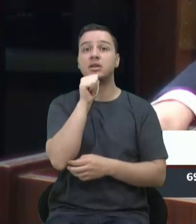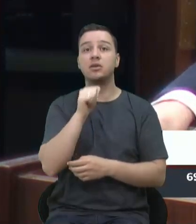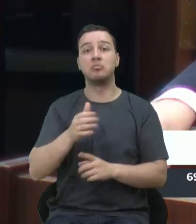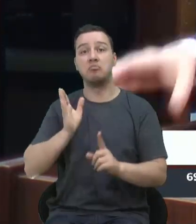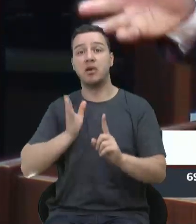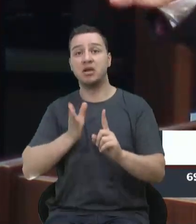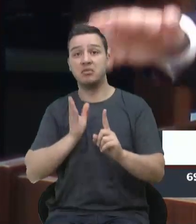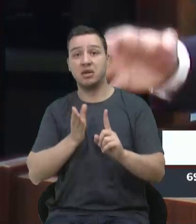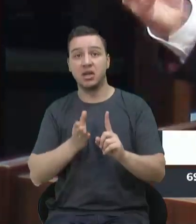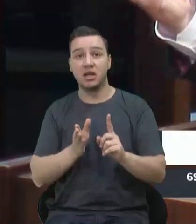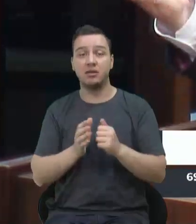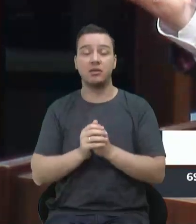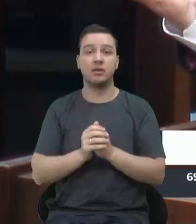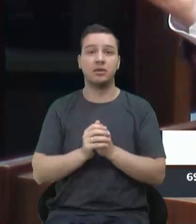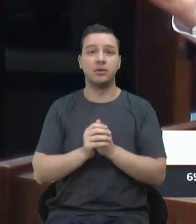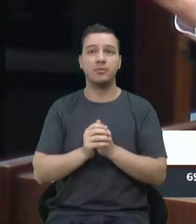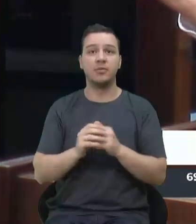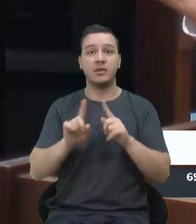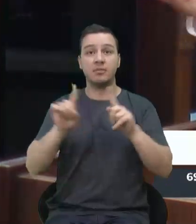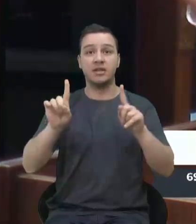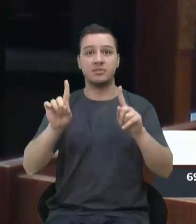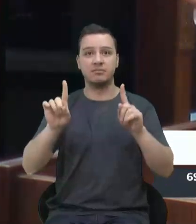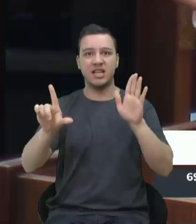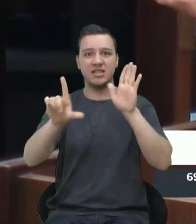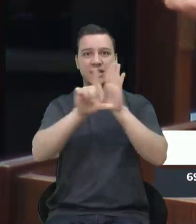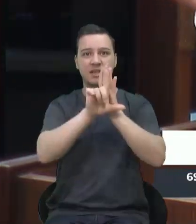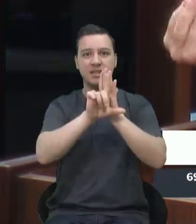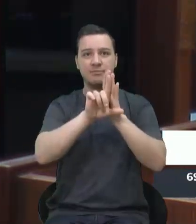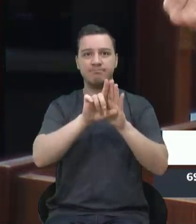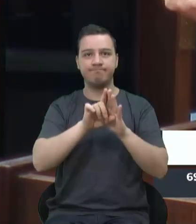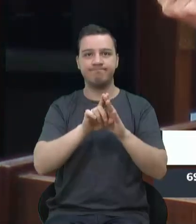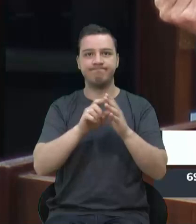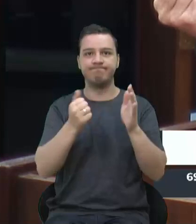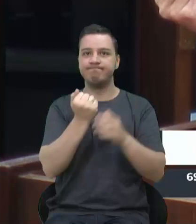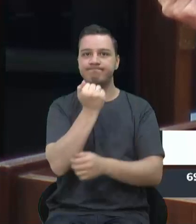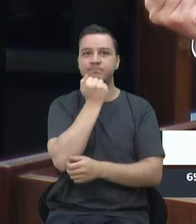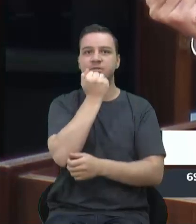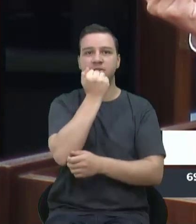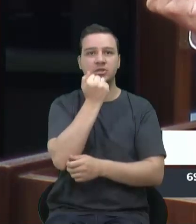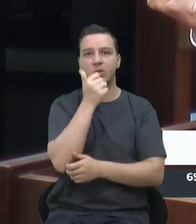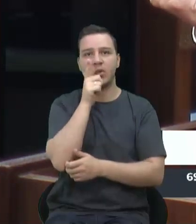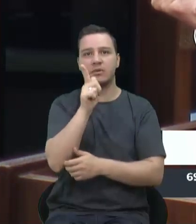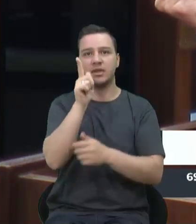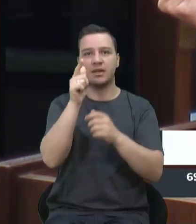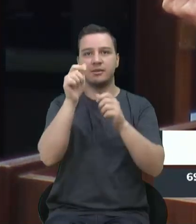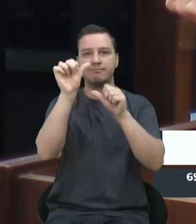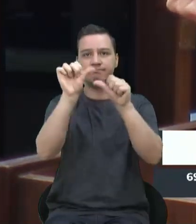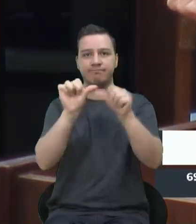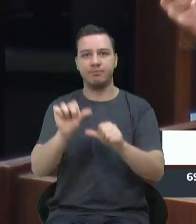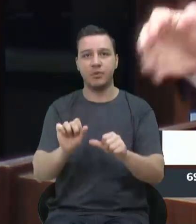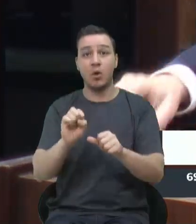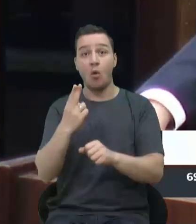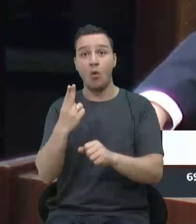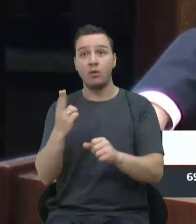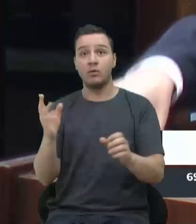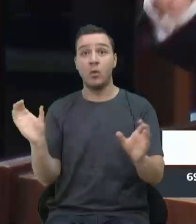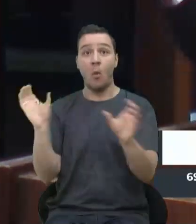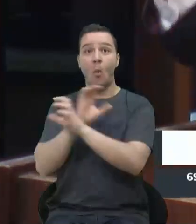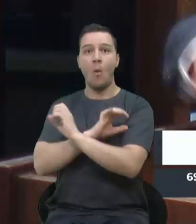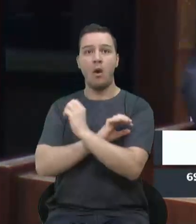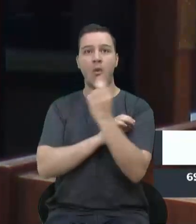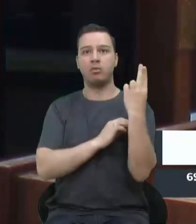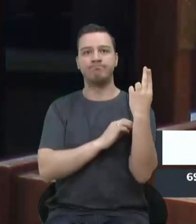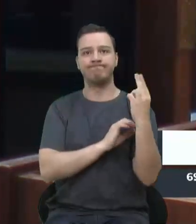do mandato, mas o decreto-lei engessa e não permite essa graduação. É tudo ou nada. Então,